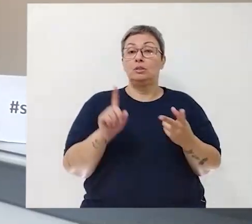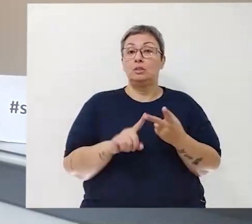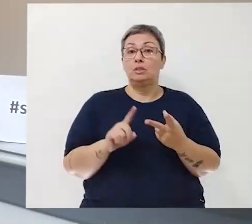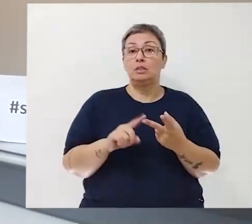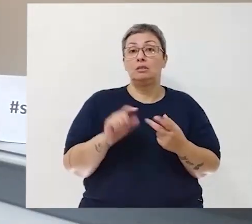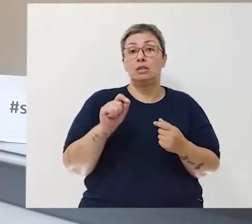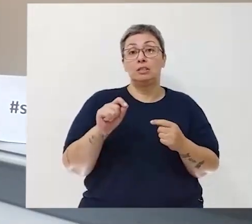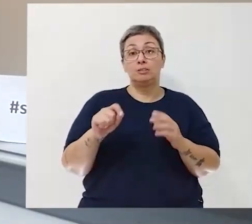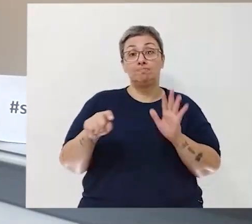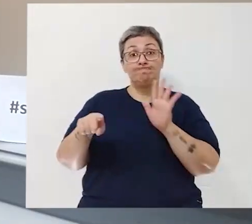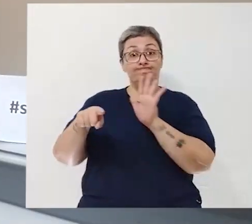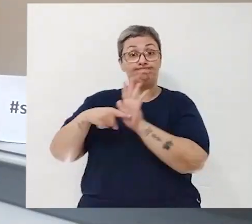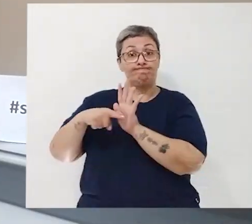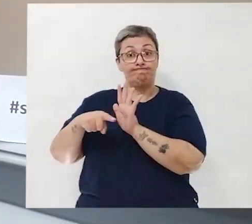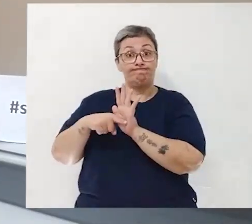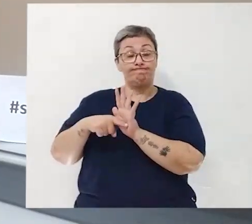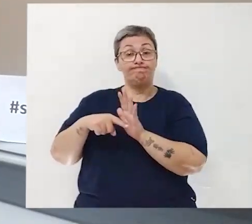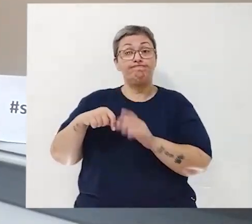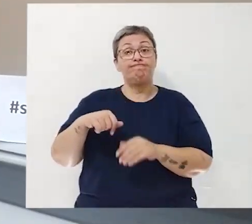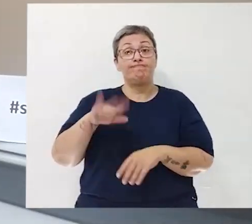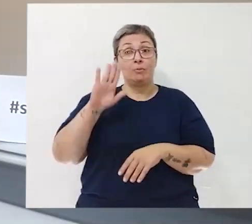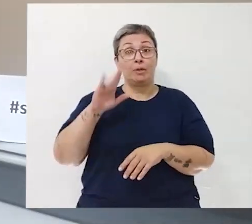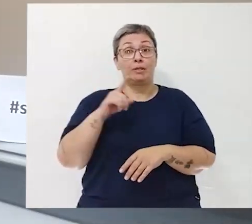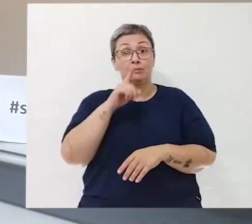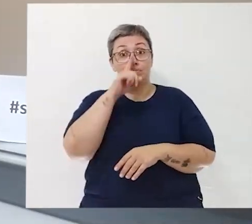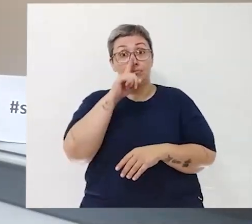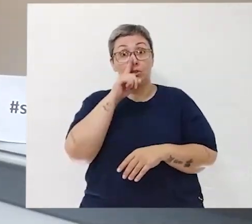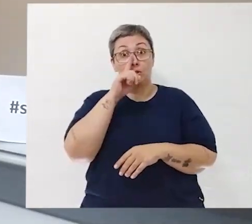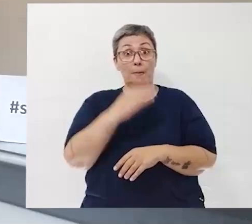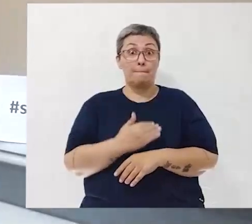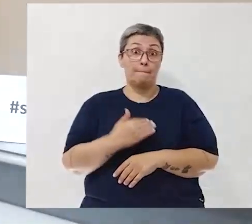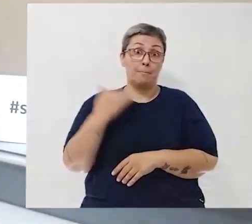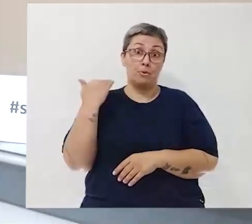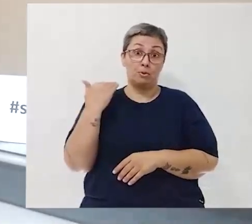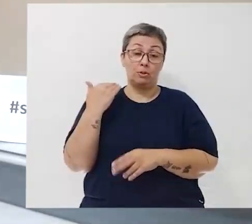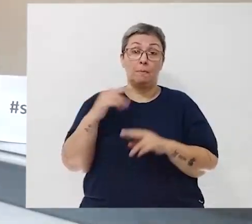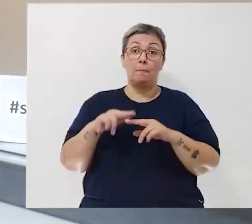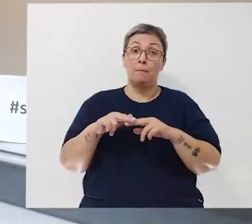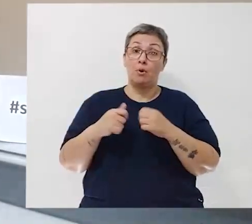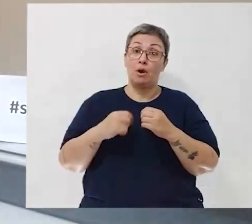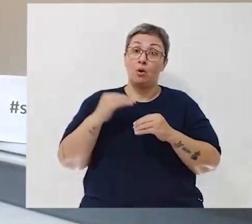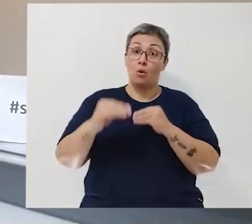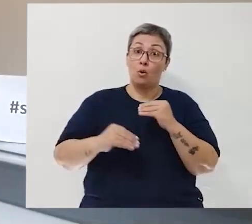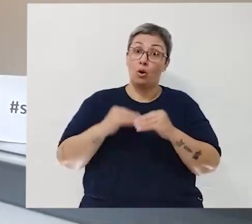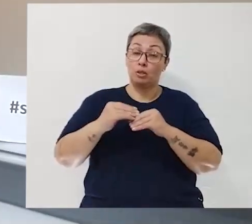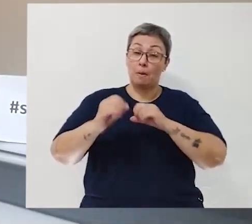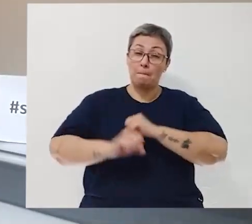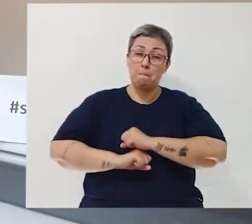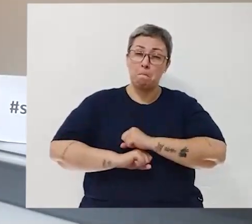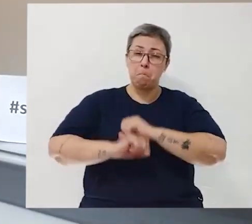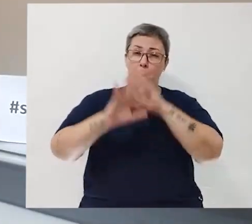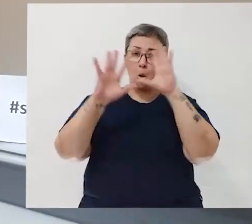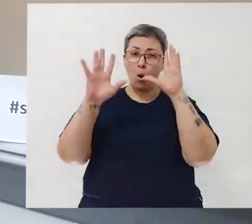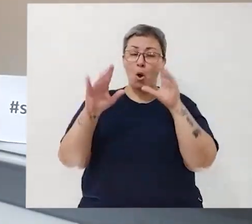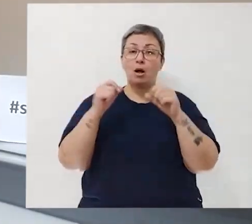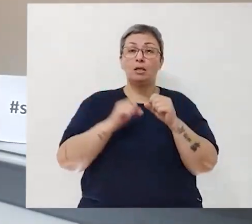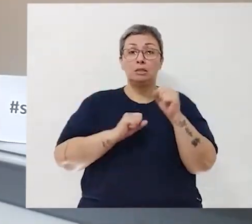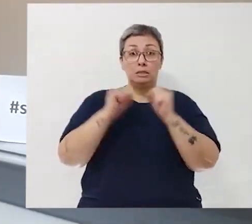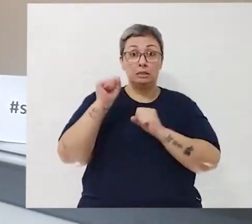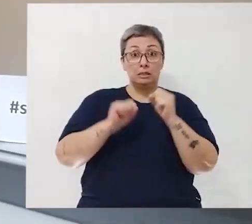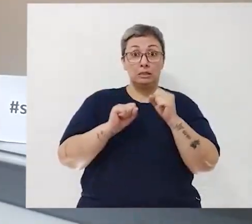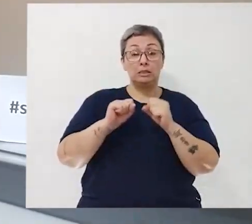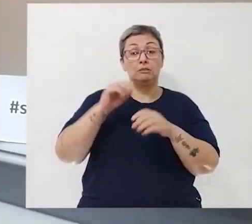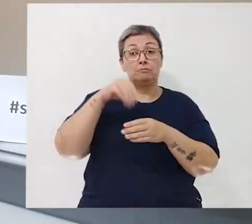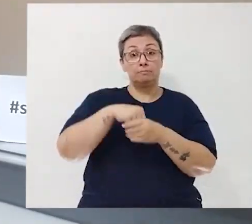e, negativamente, maior risco de morte por radiação e explosões em usinas,